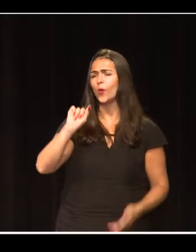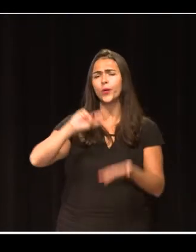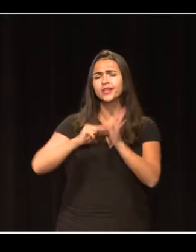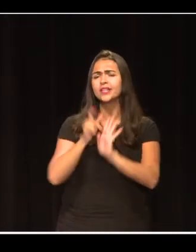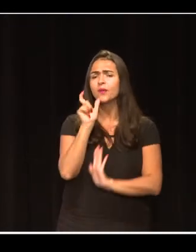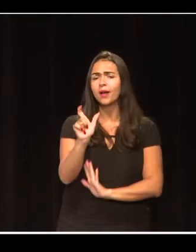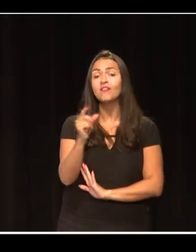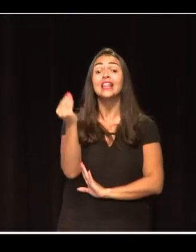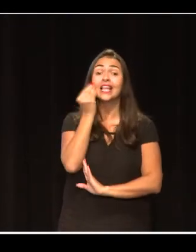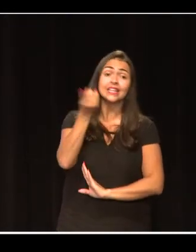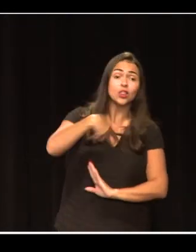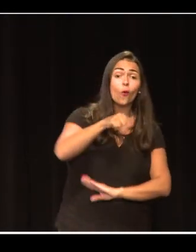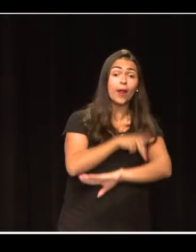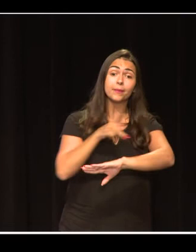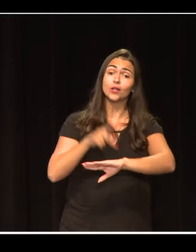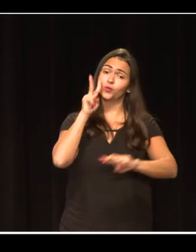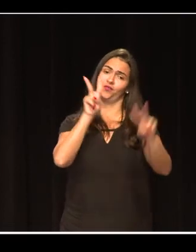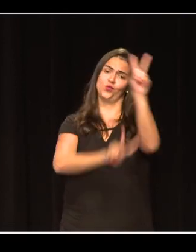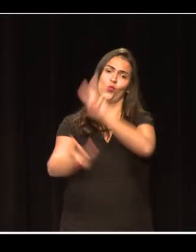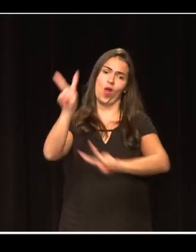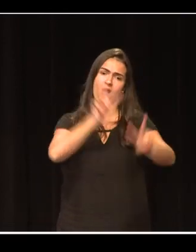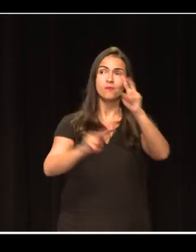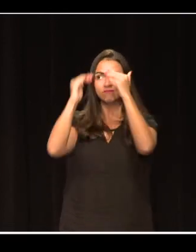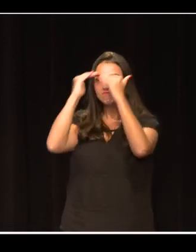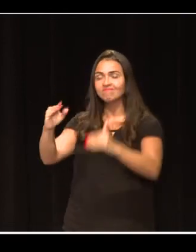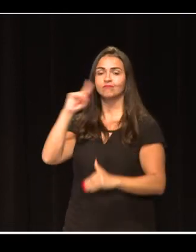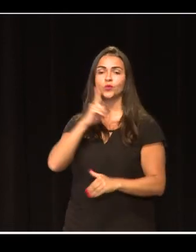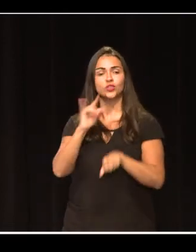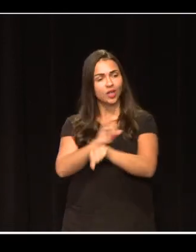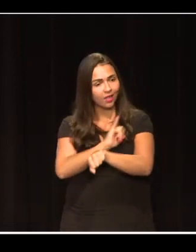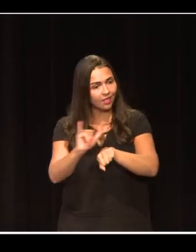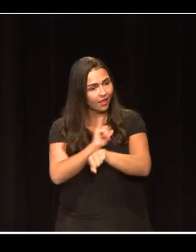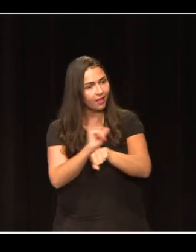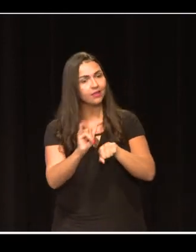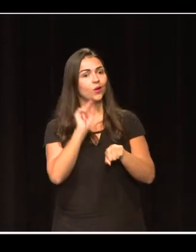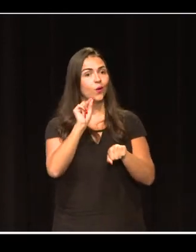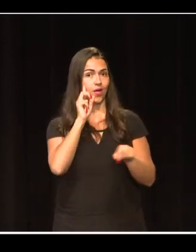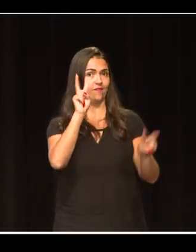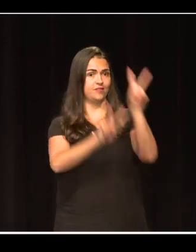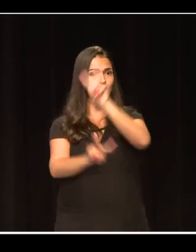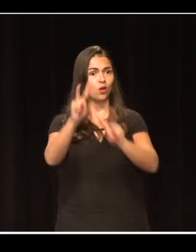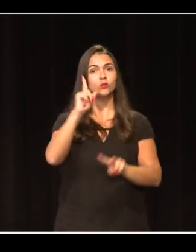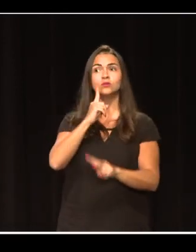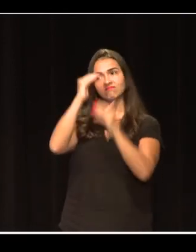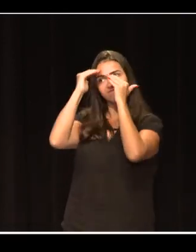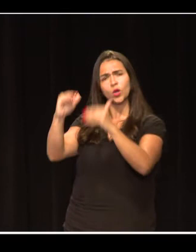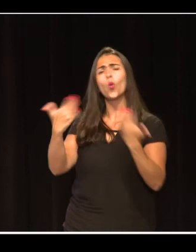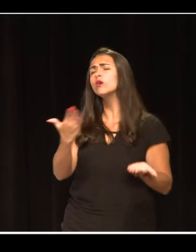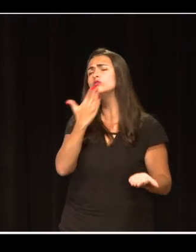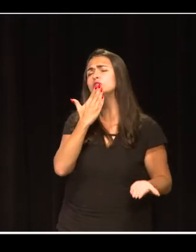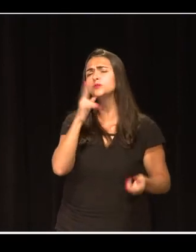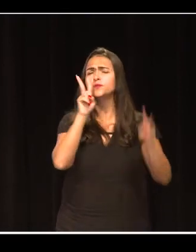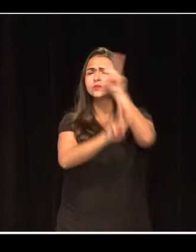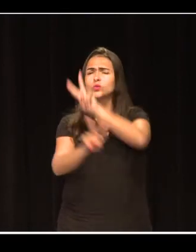vem perseguindo, de uma pedagogia visual, né, de estratégias a partir dessa visualidade surda. Mas que visualidade é essa? Que